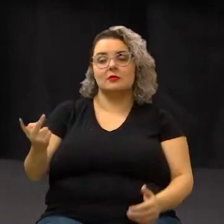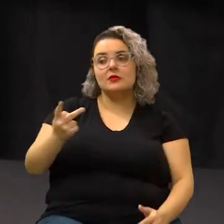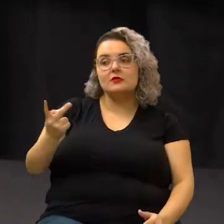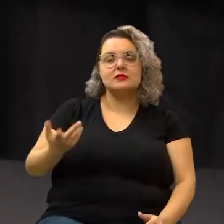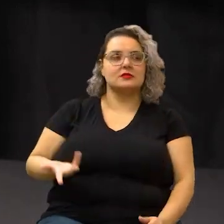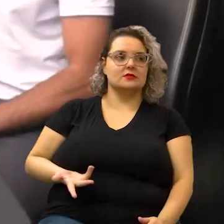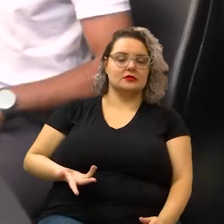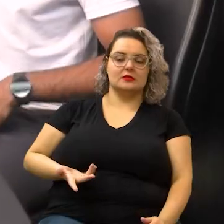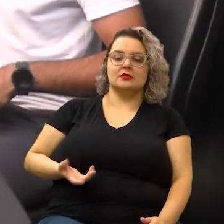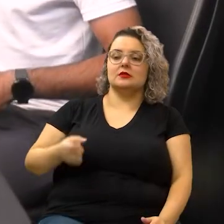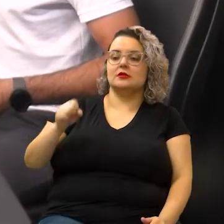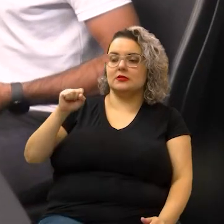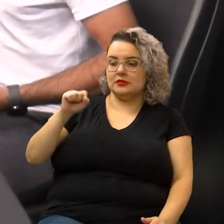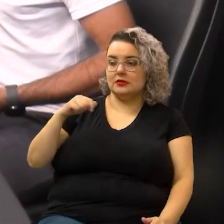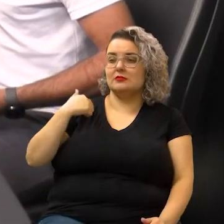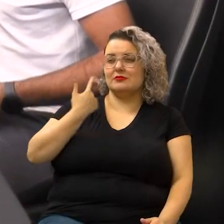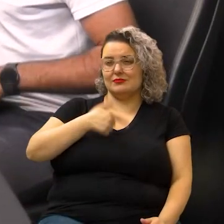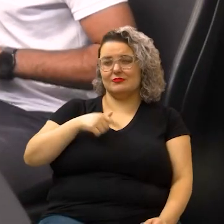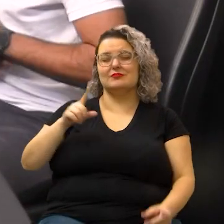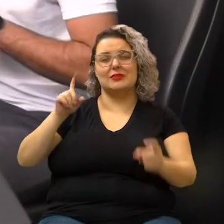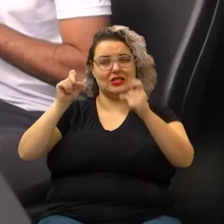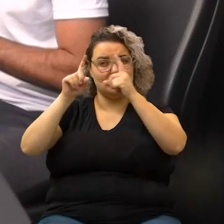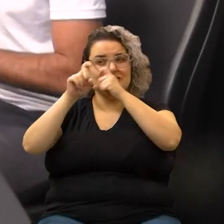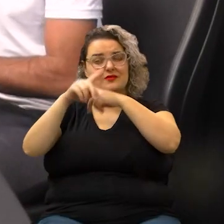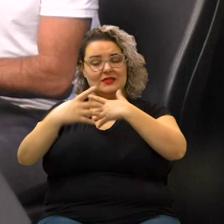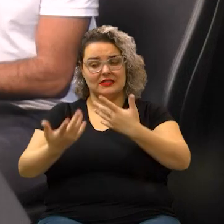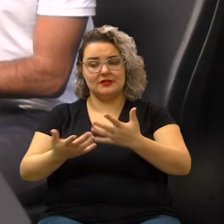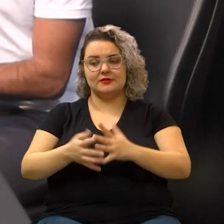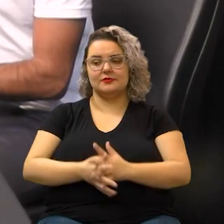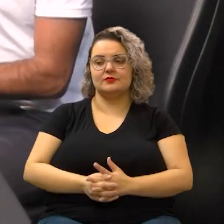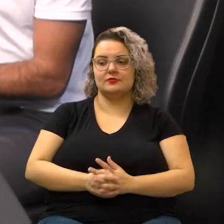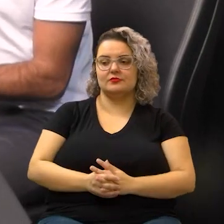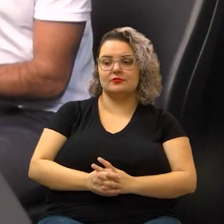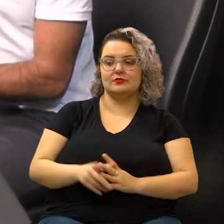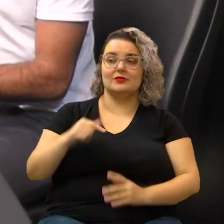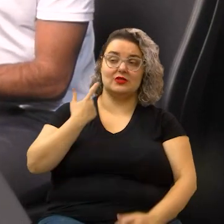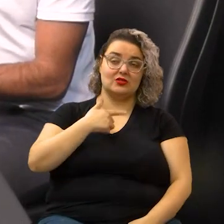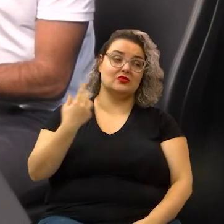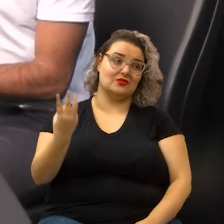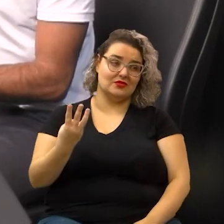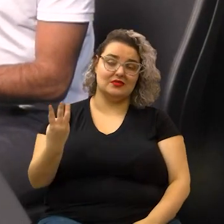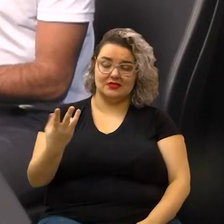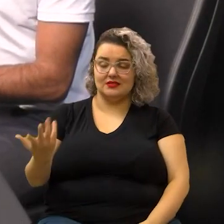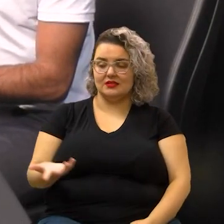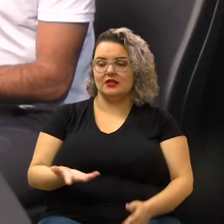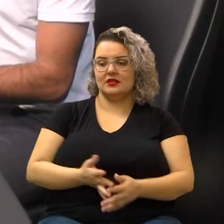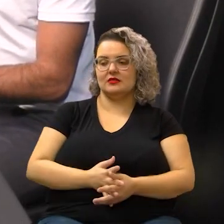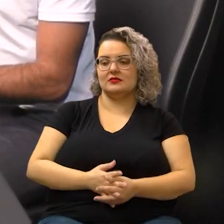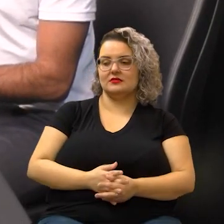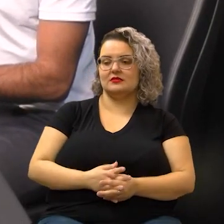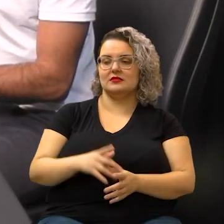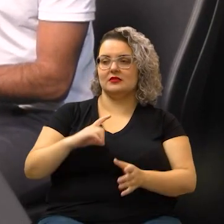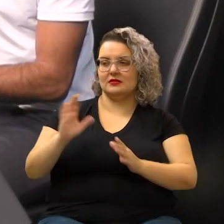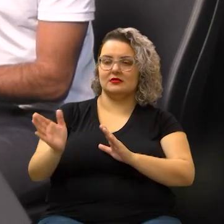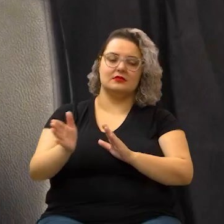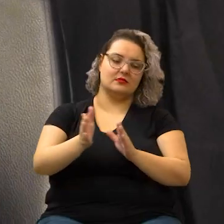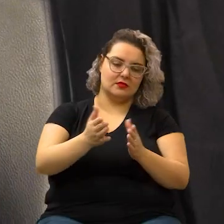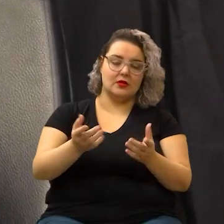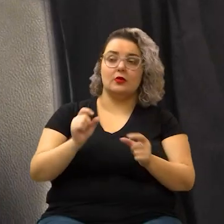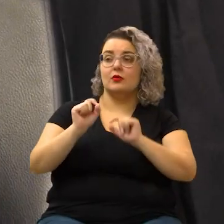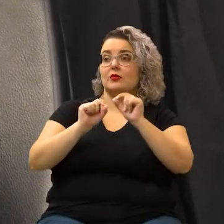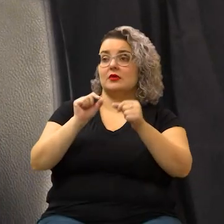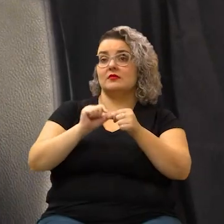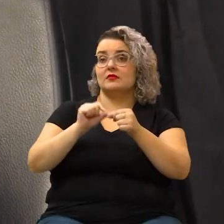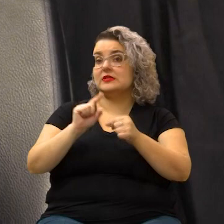reorganizarem? A gente foi, assim, bem difícil, né, para conseguir ter um rumo ali,